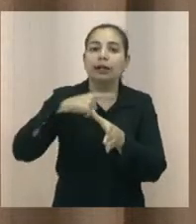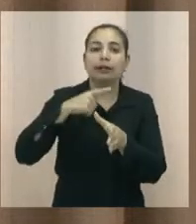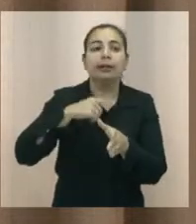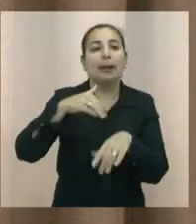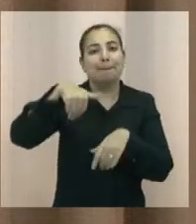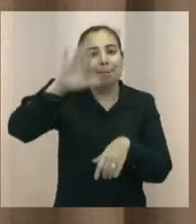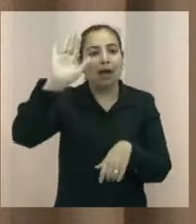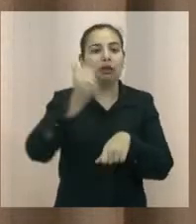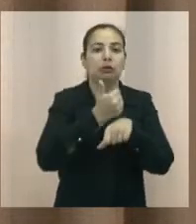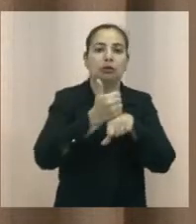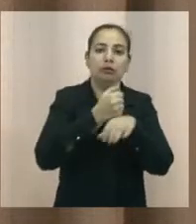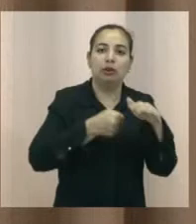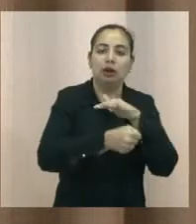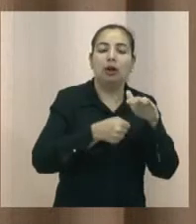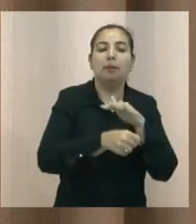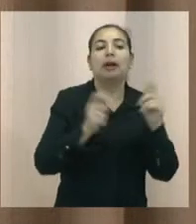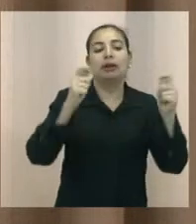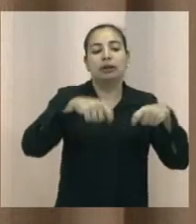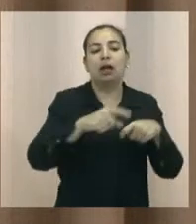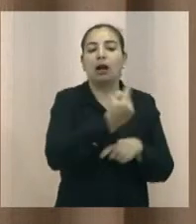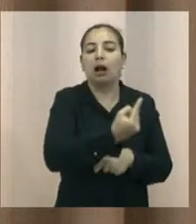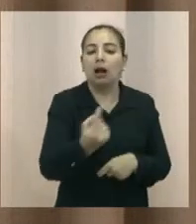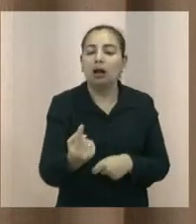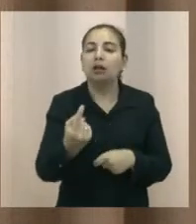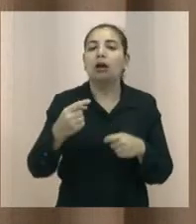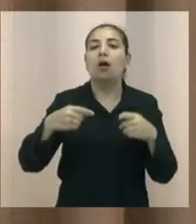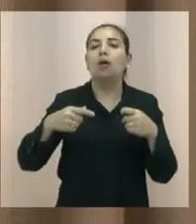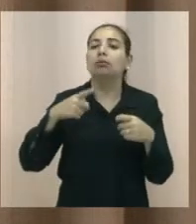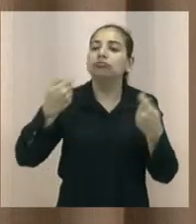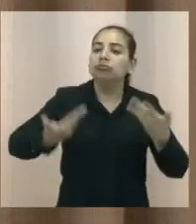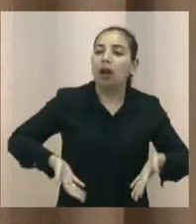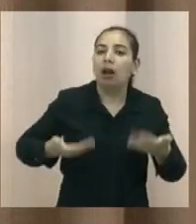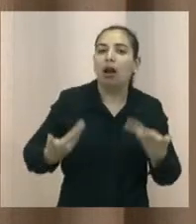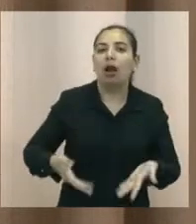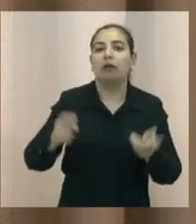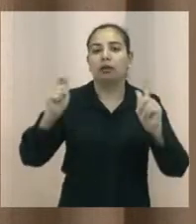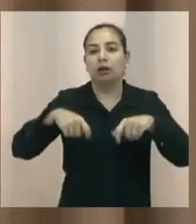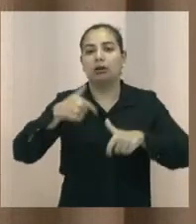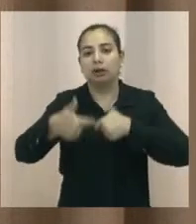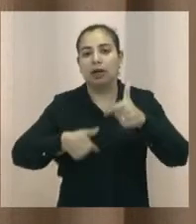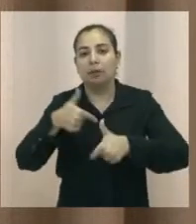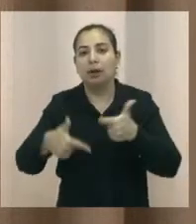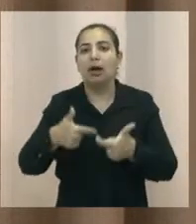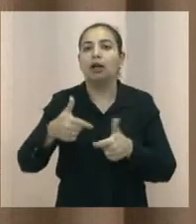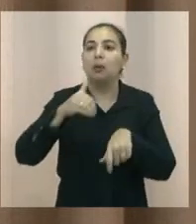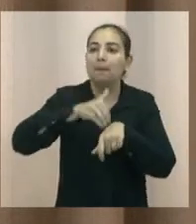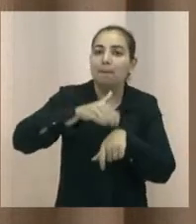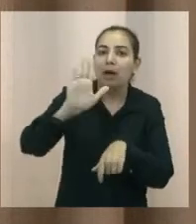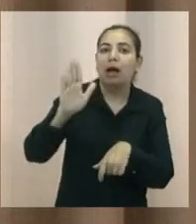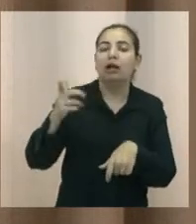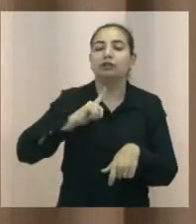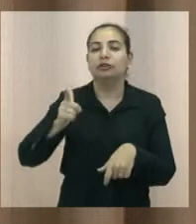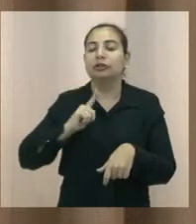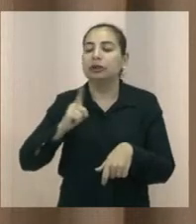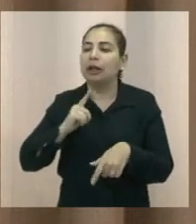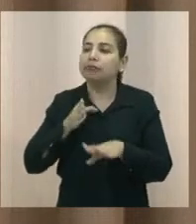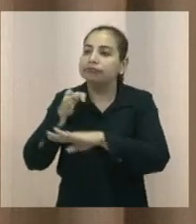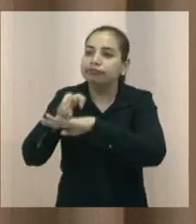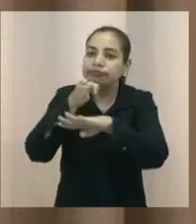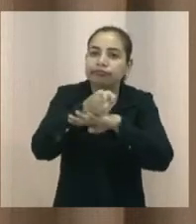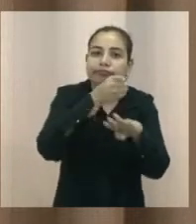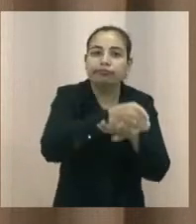ele consiga, para que o defensor consiga fazer isso, né? Consiga chegar mais junto da população. Então, é